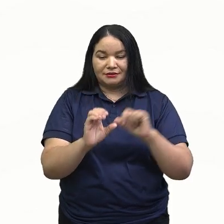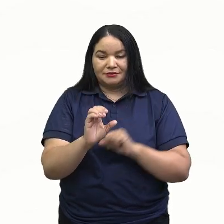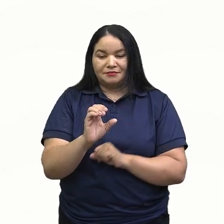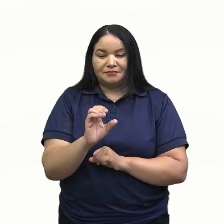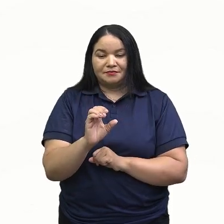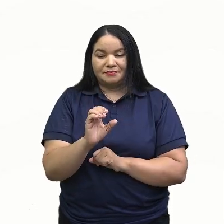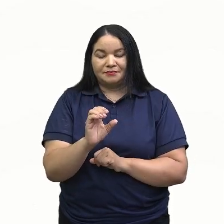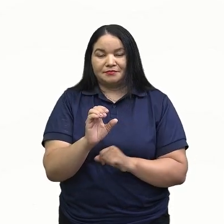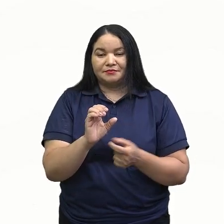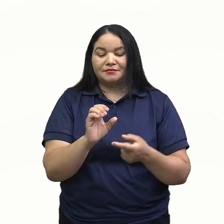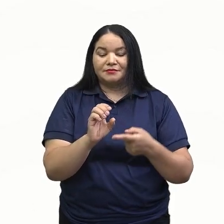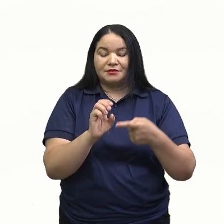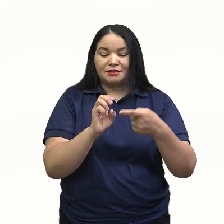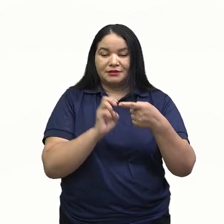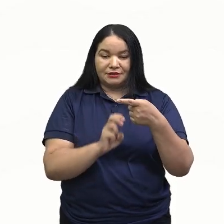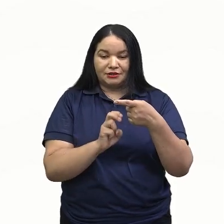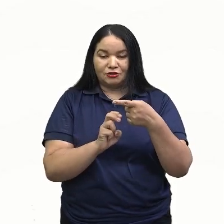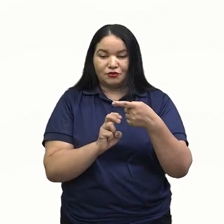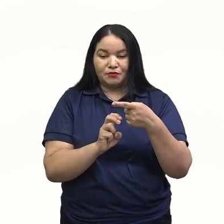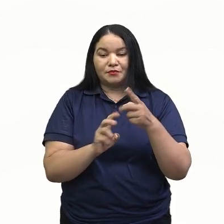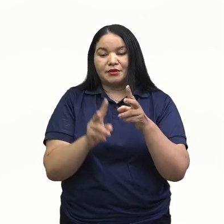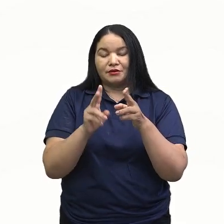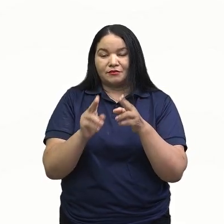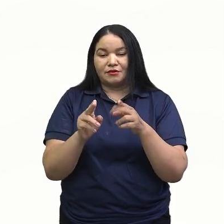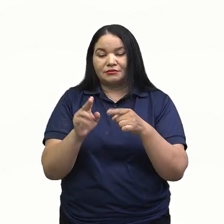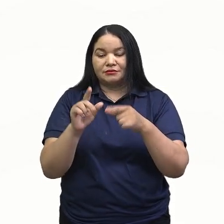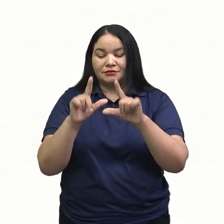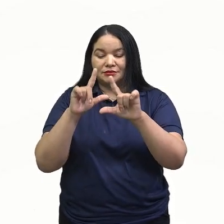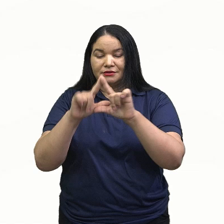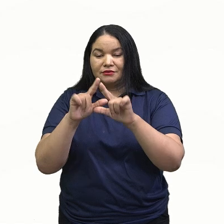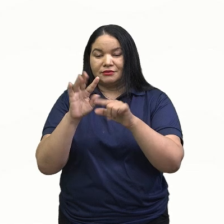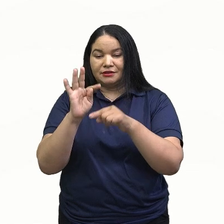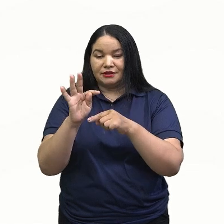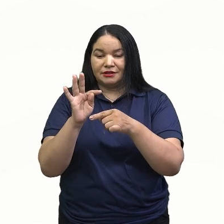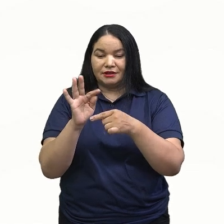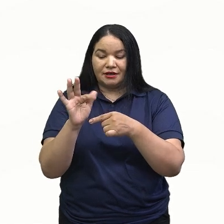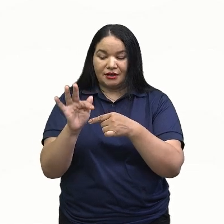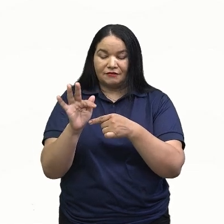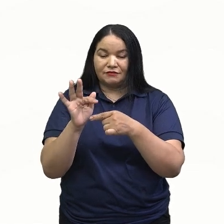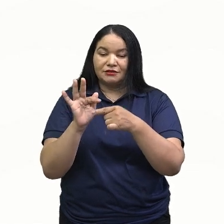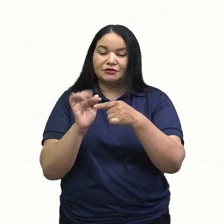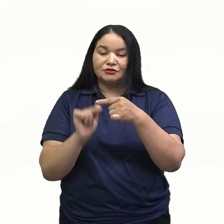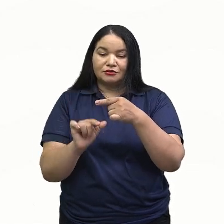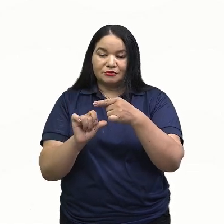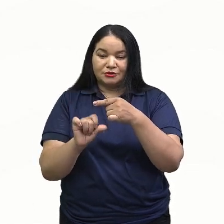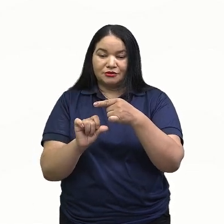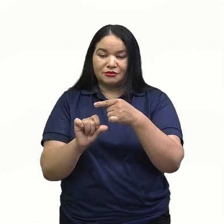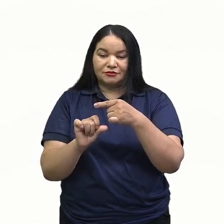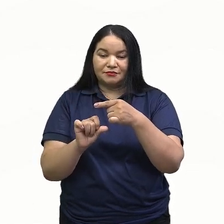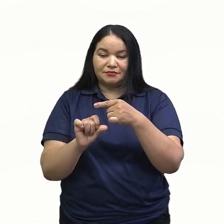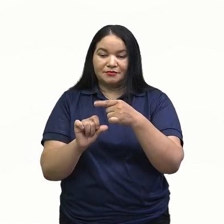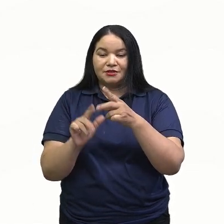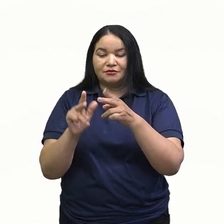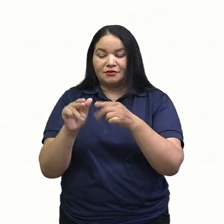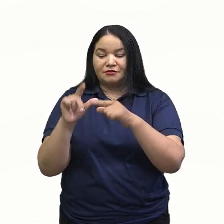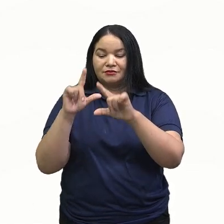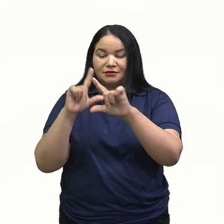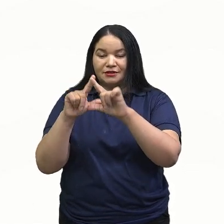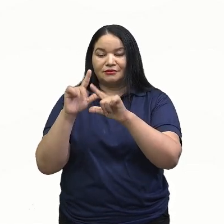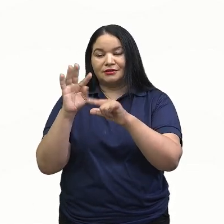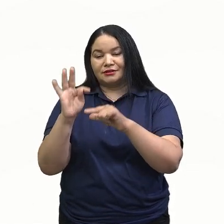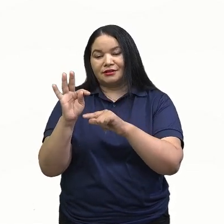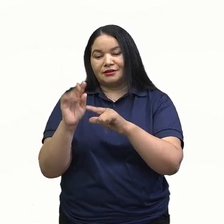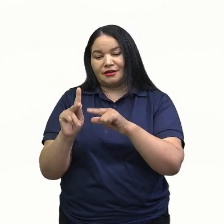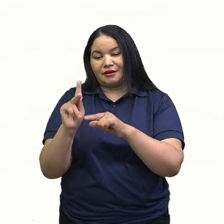vai ser igual a 5, que é igual a delta TF sobre 9, que é igual a delta TK.